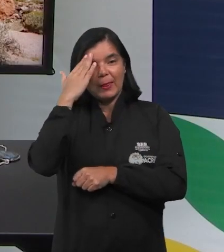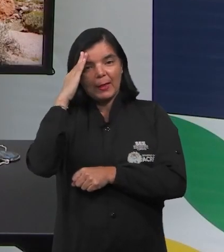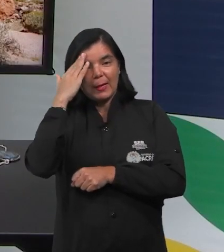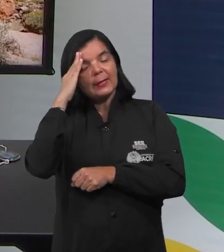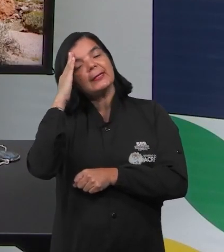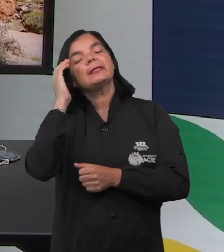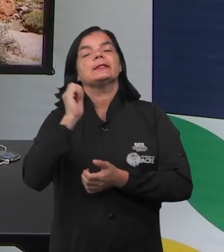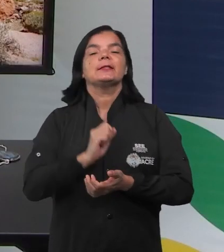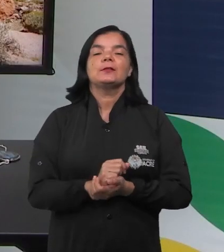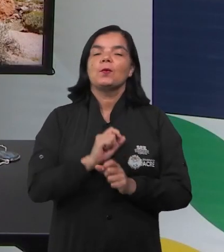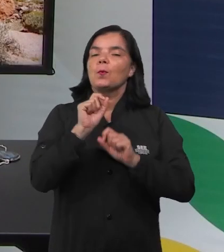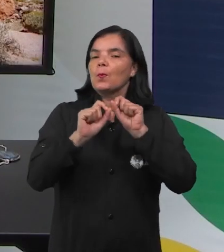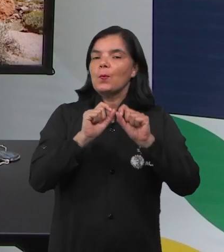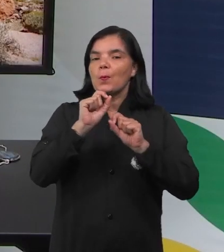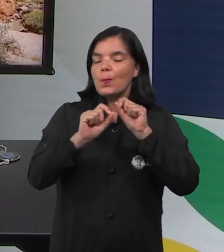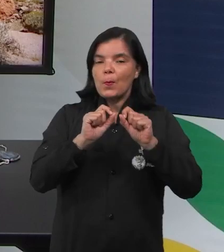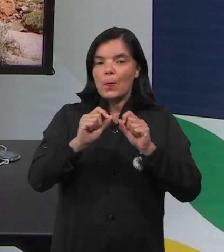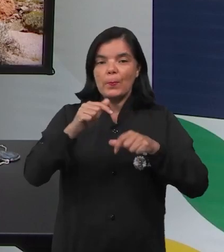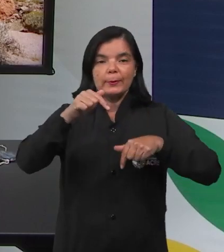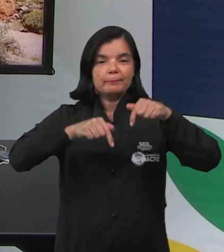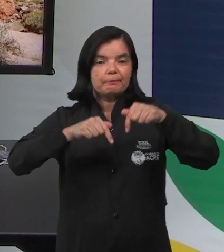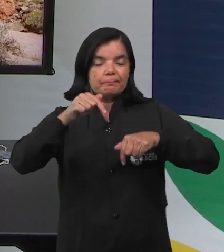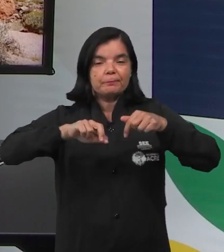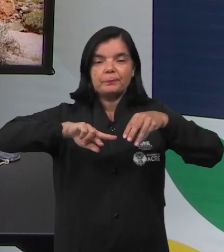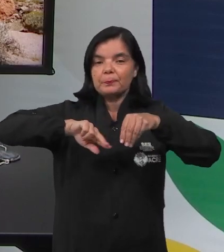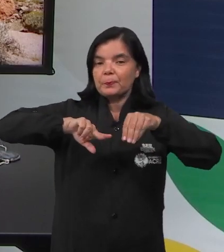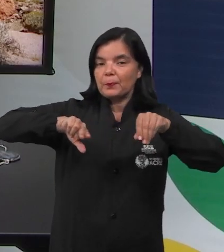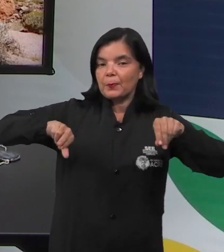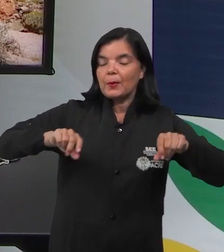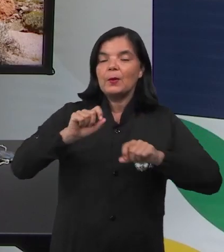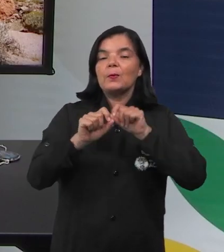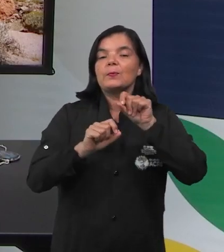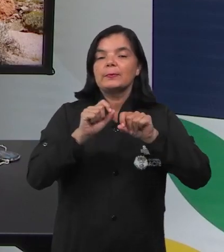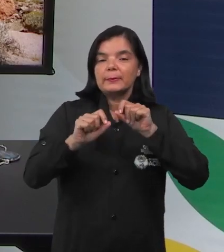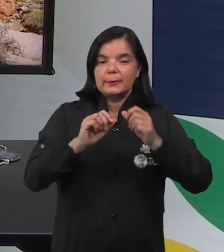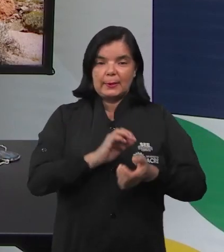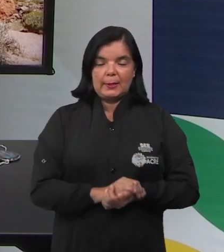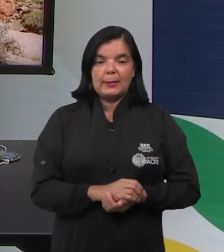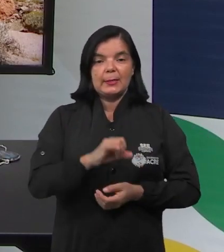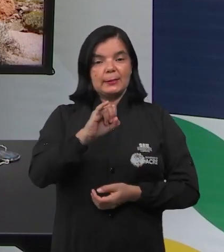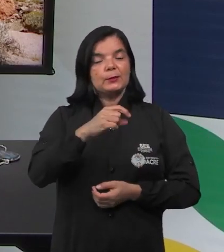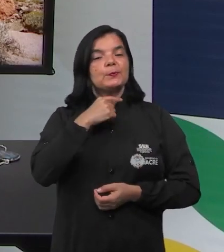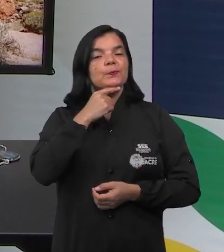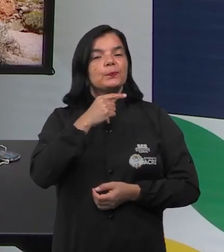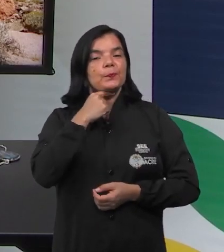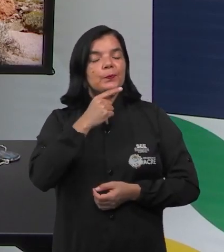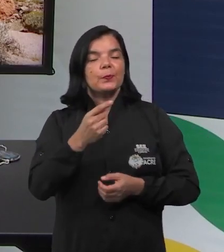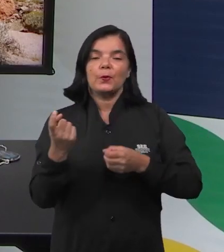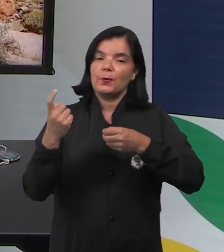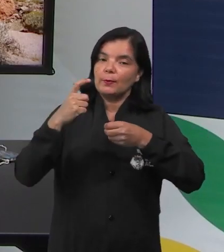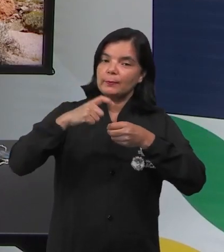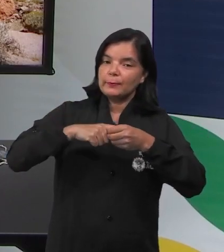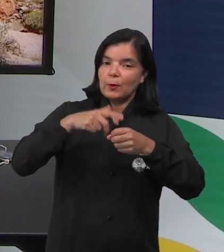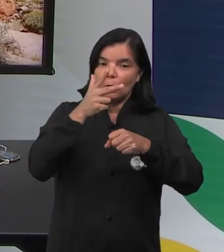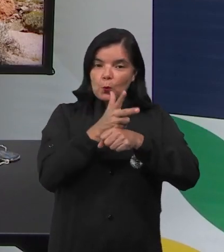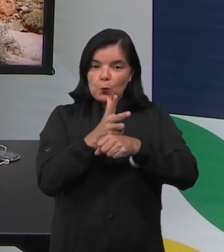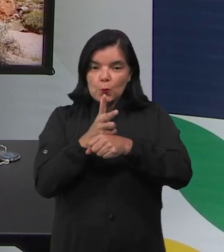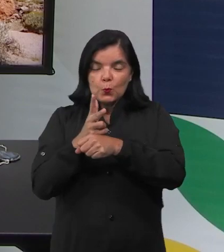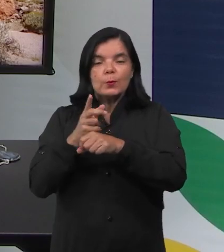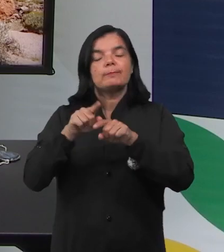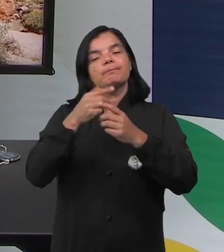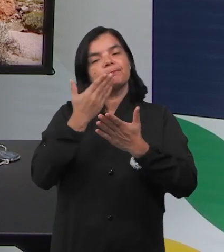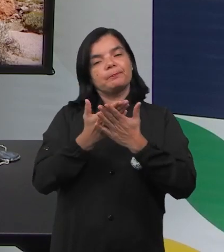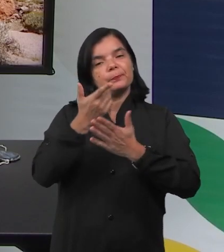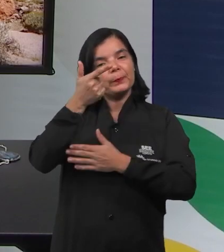pouquinho mais sobre como que funciona a química dos minerais, o que são esses minerais. Se ficou alguma dúvida, volta esse vídeo, reassiste essa